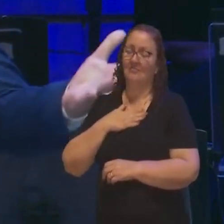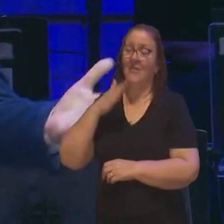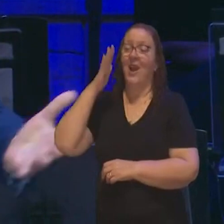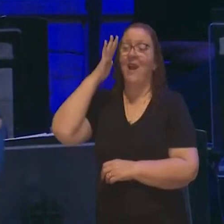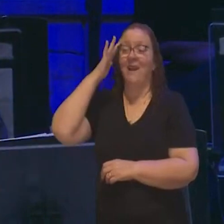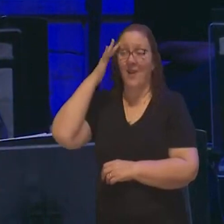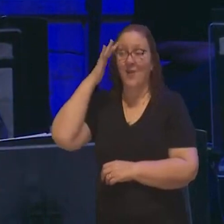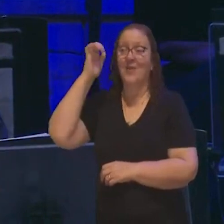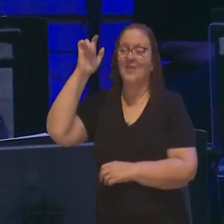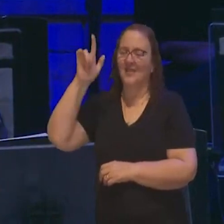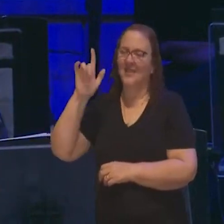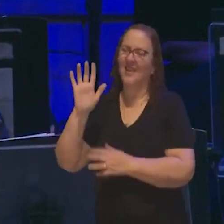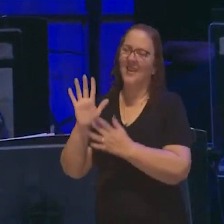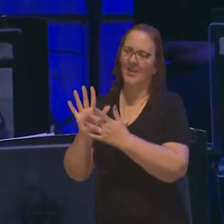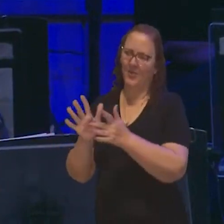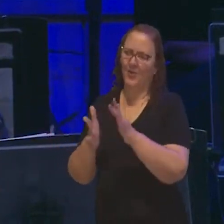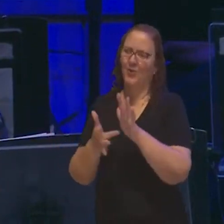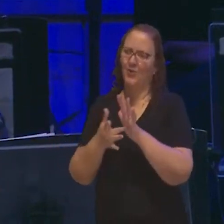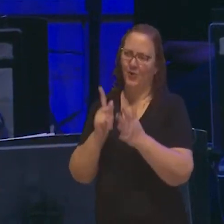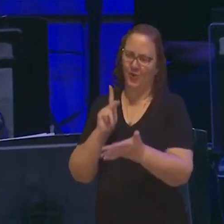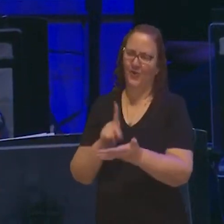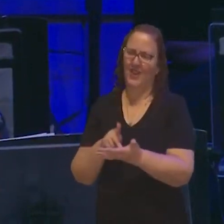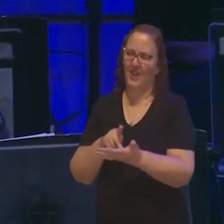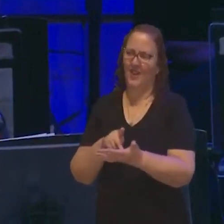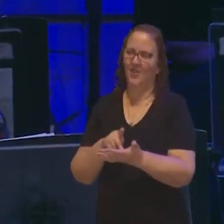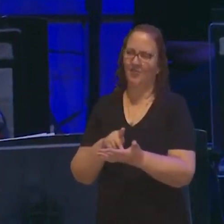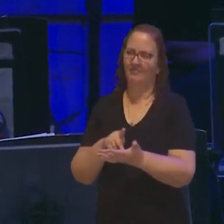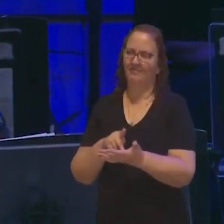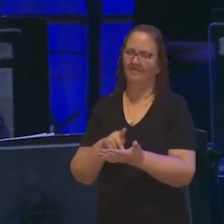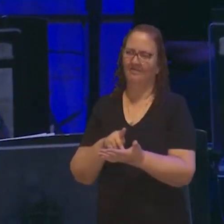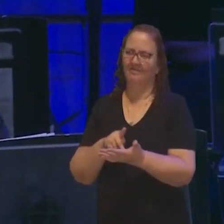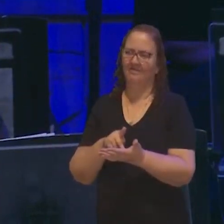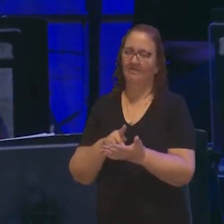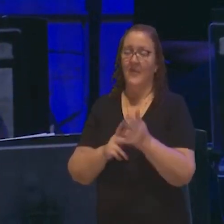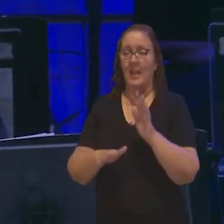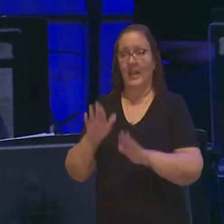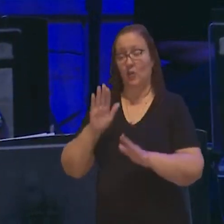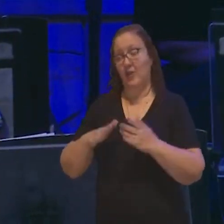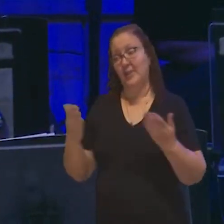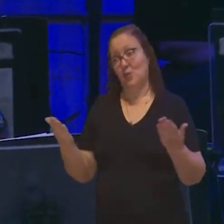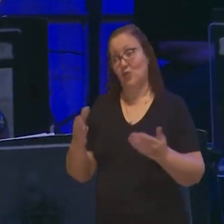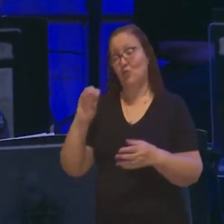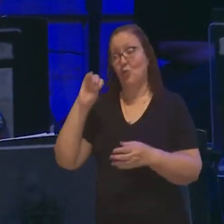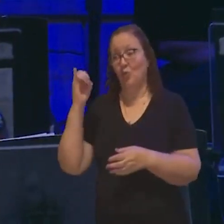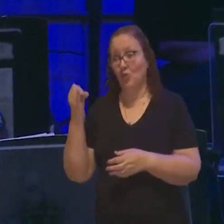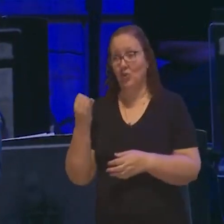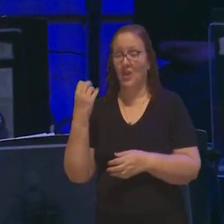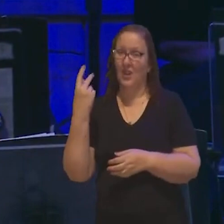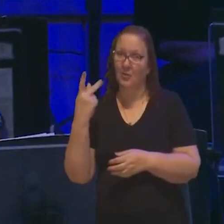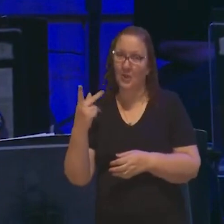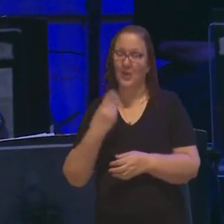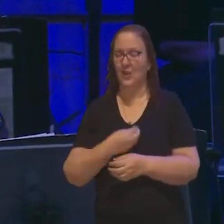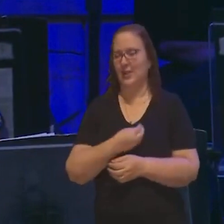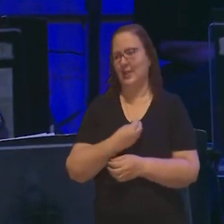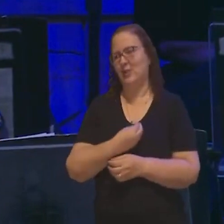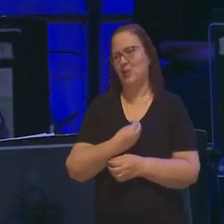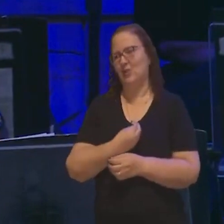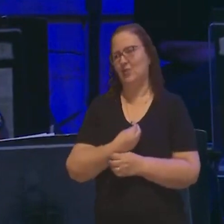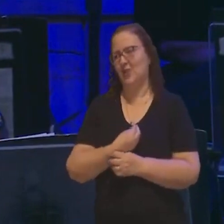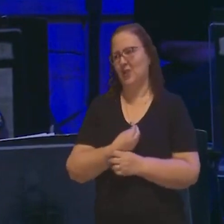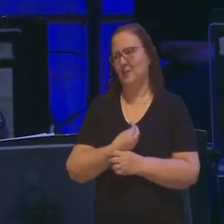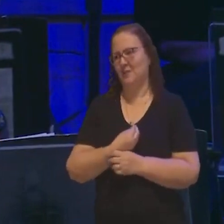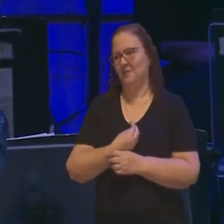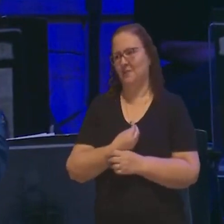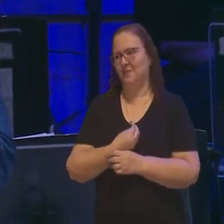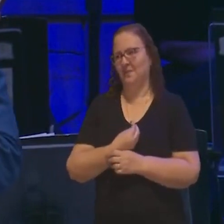Talvez seja nesta noite uma oportunidade que Deus esteja dando a você de não